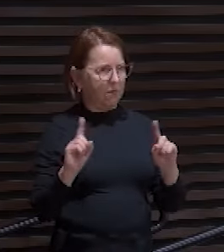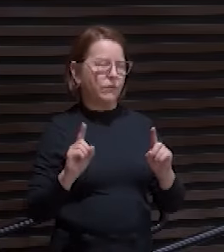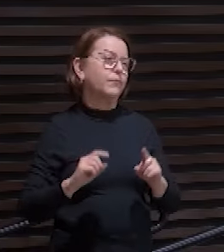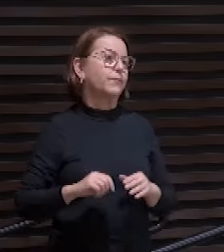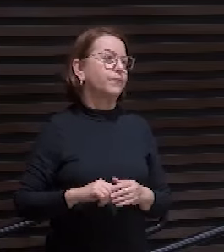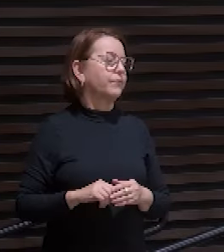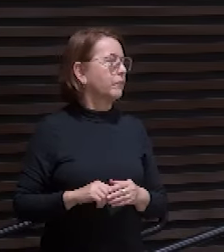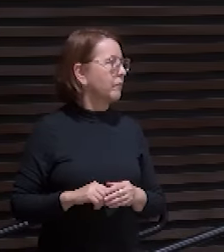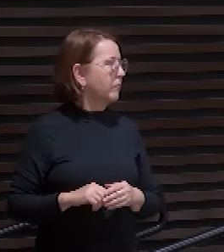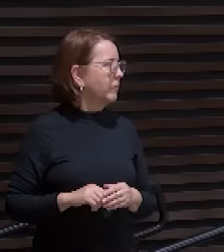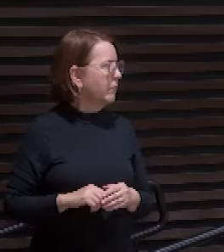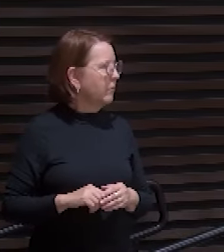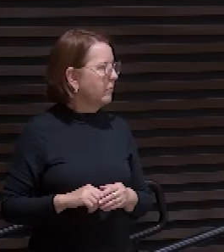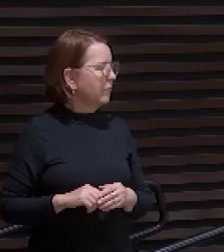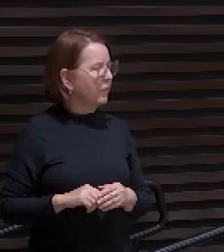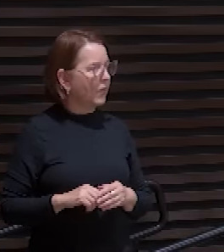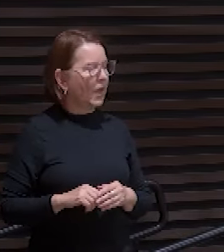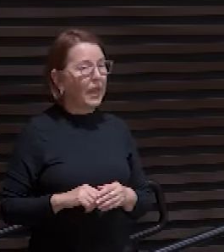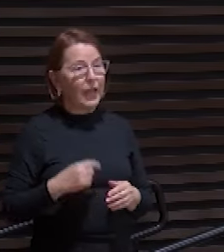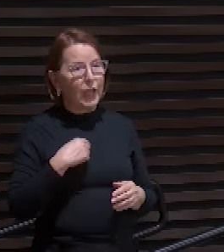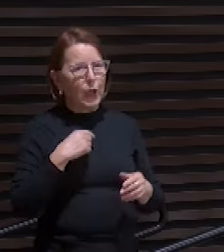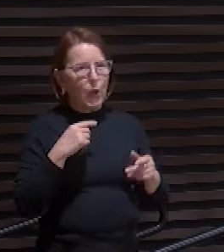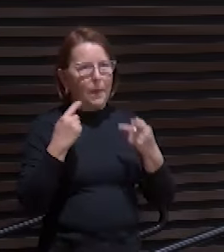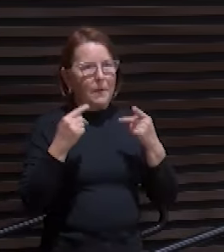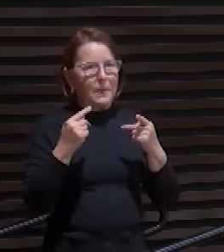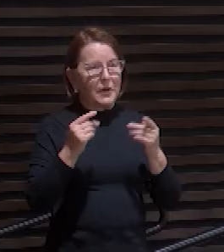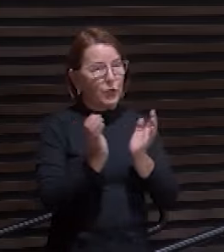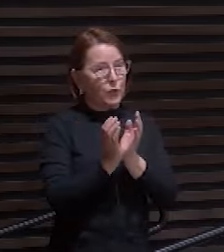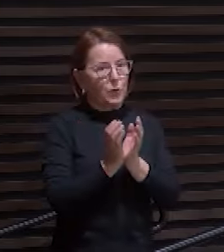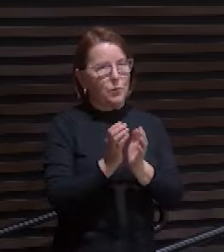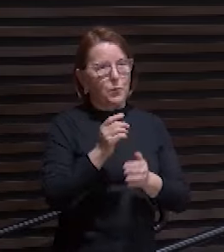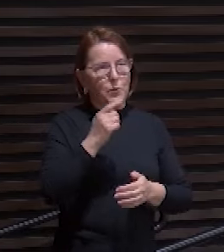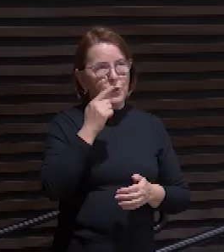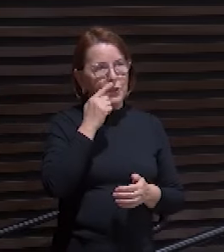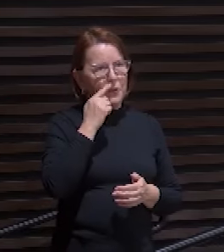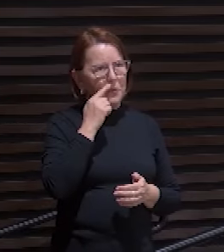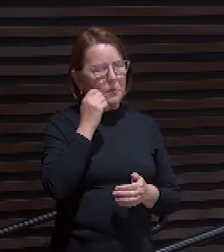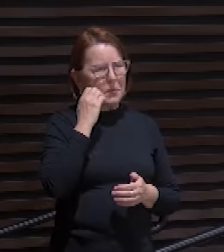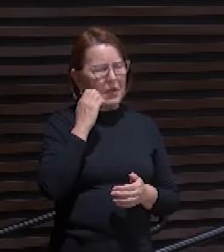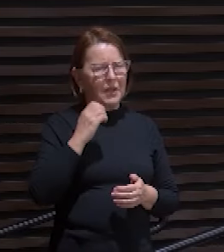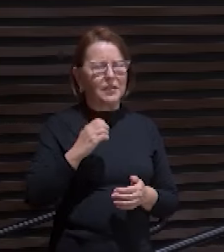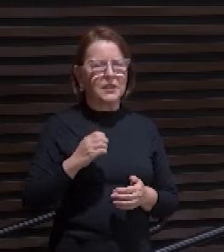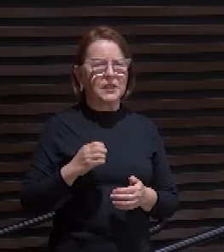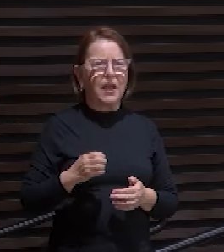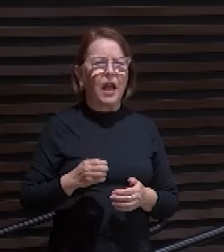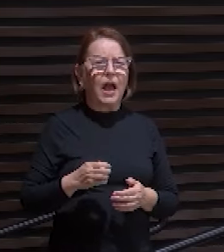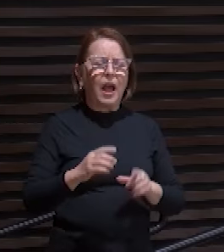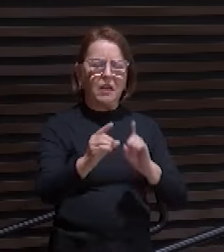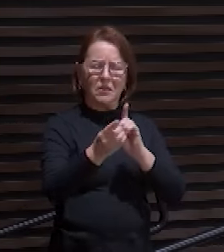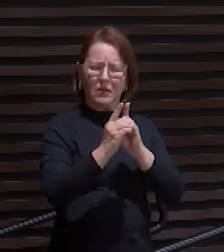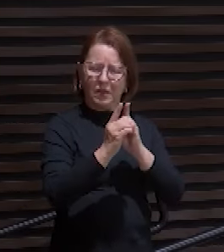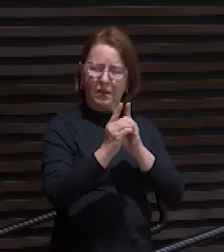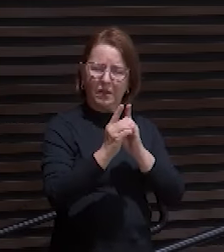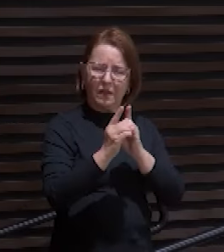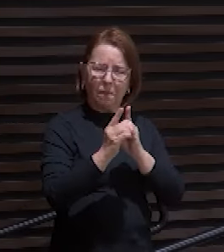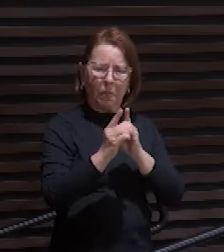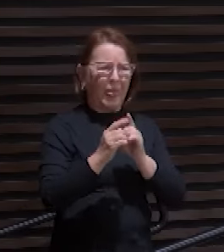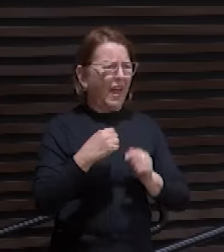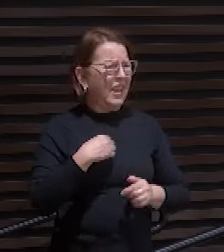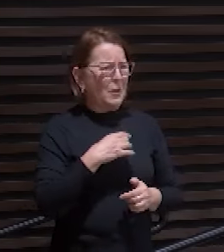com os pais aqui, o irmão chegou a estar sentado e falou: rapaz, eu estou com medo porque eu nunca tive depressão, quando que vai vir?